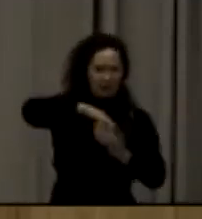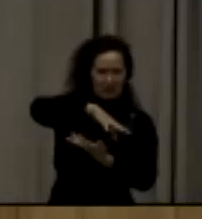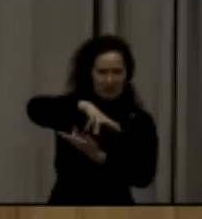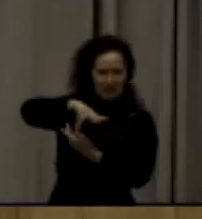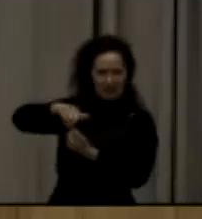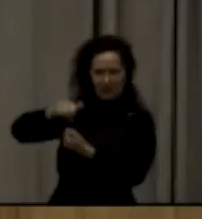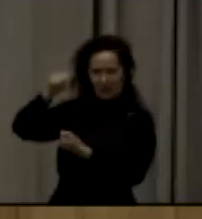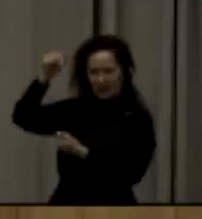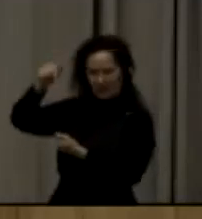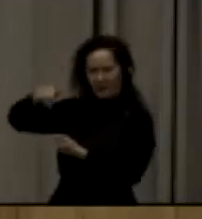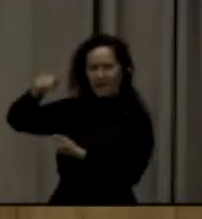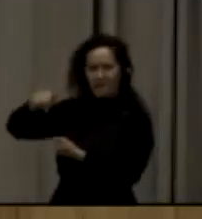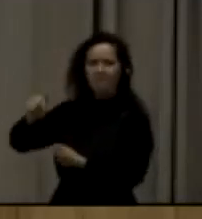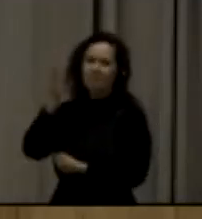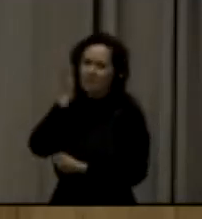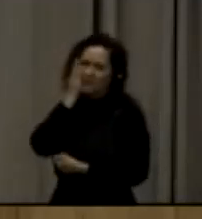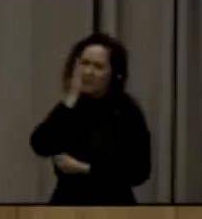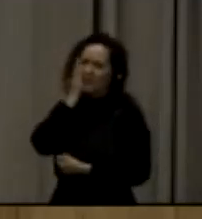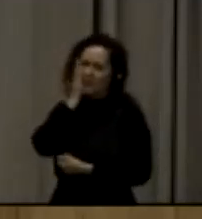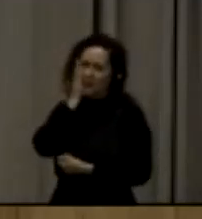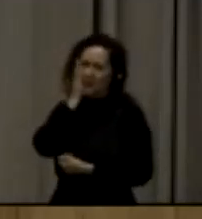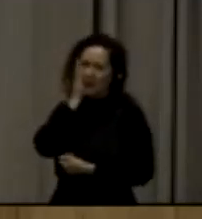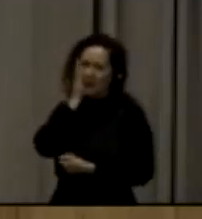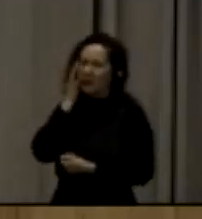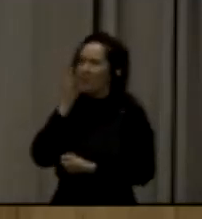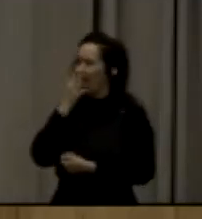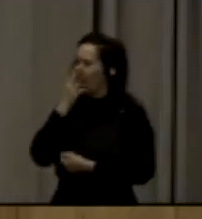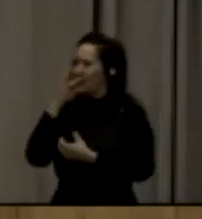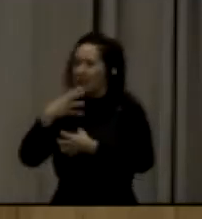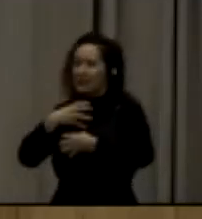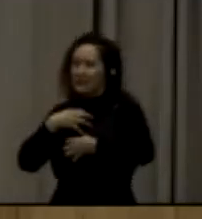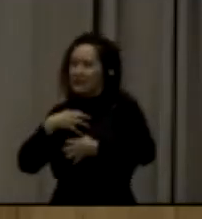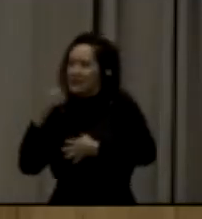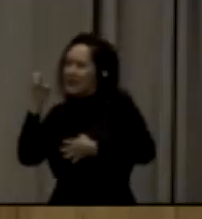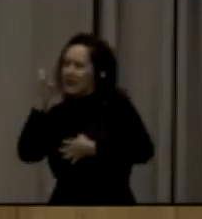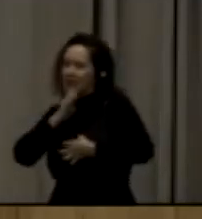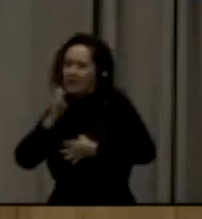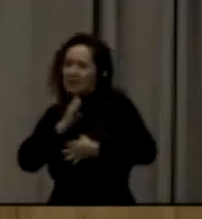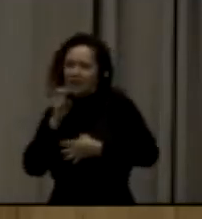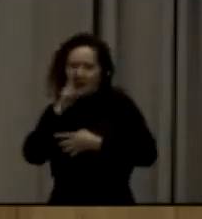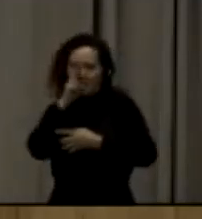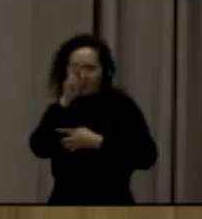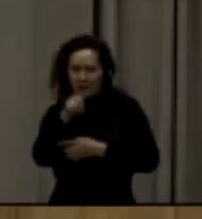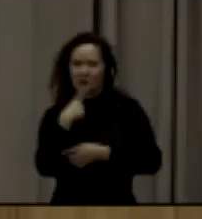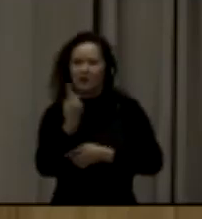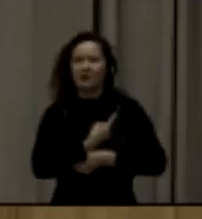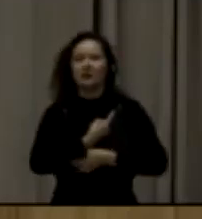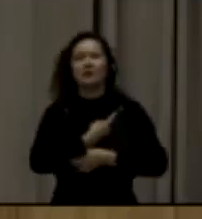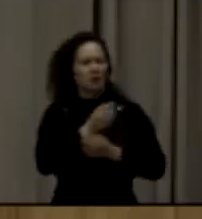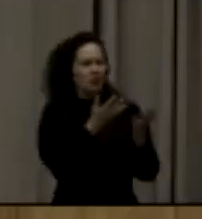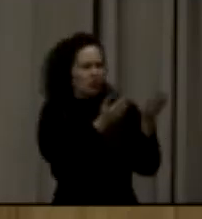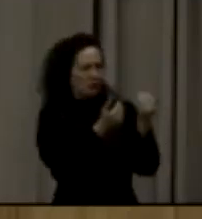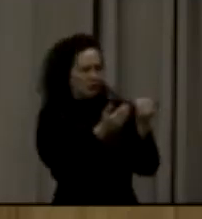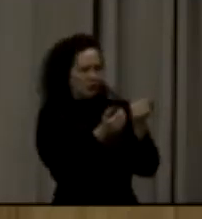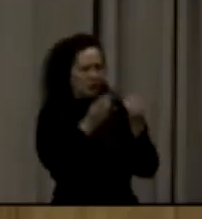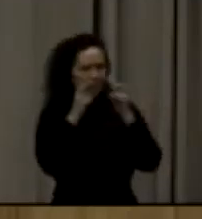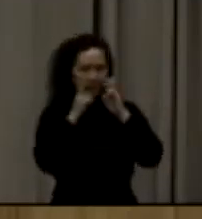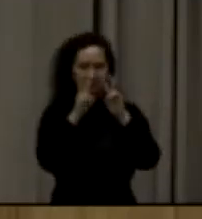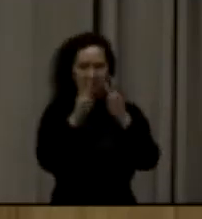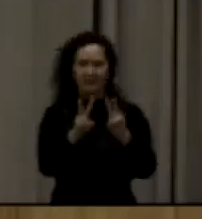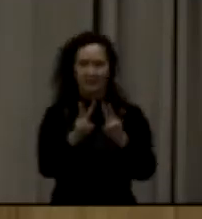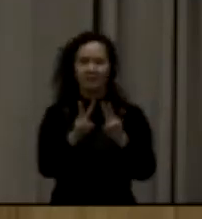que essa sensação de emergência, que é muito forte, inclusive nos jovens, como nós estamos